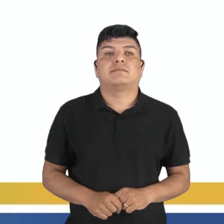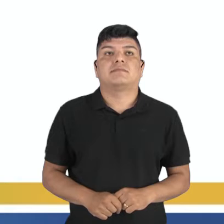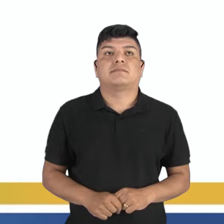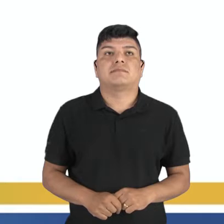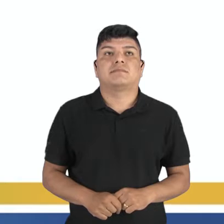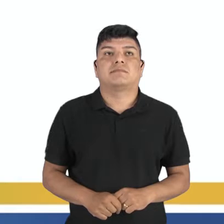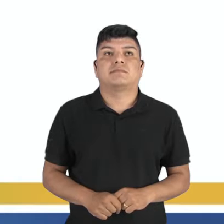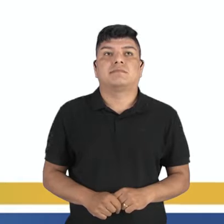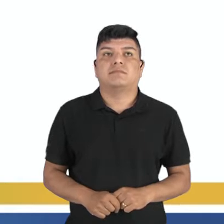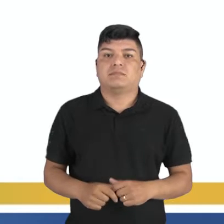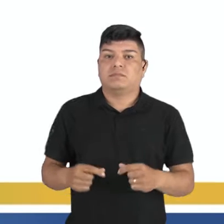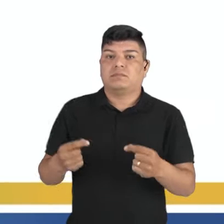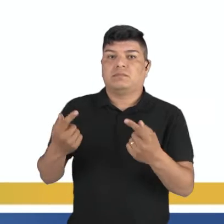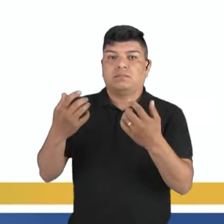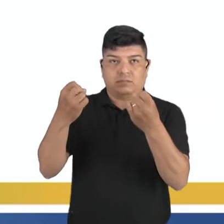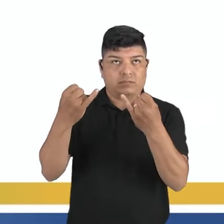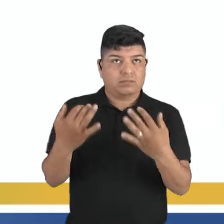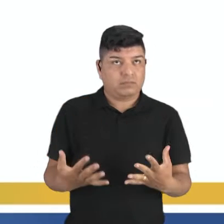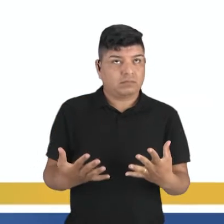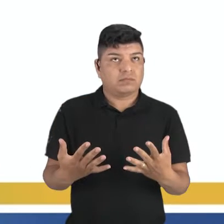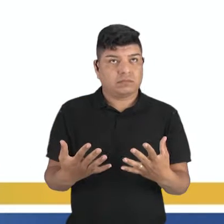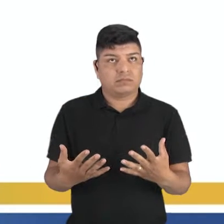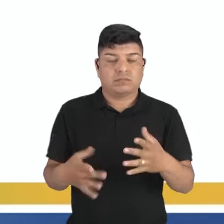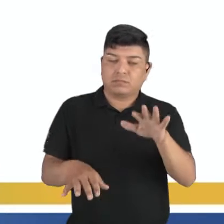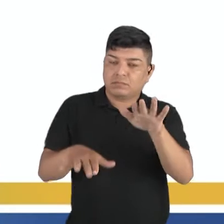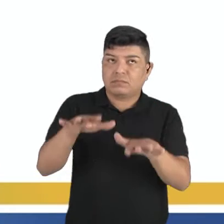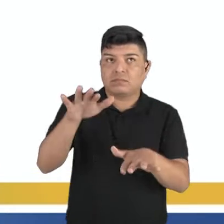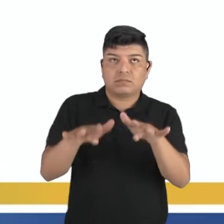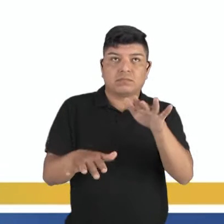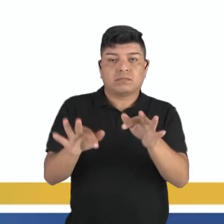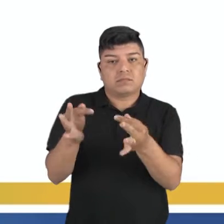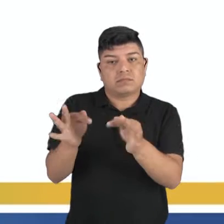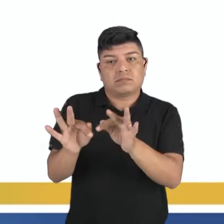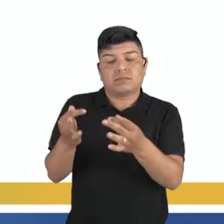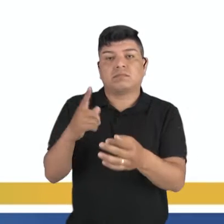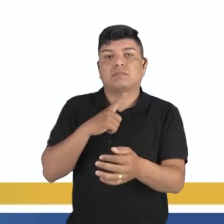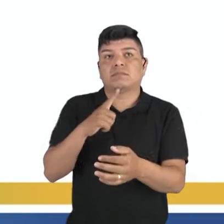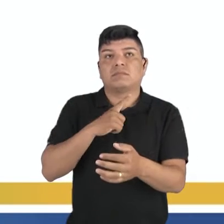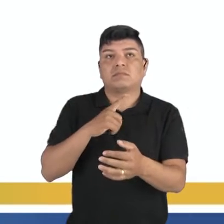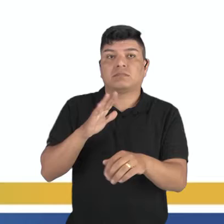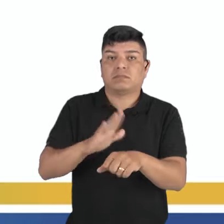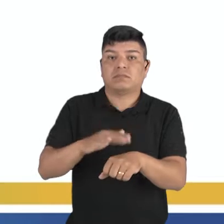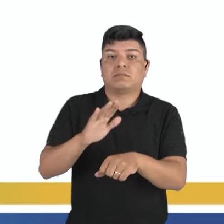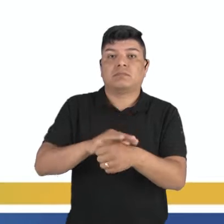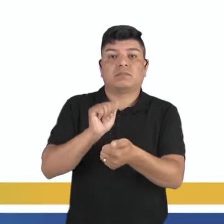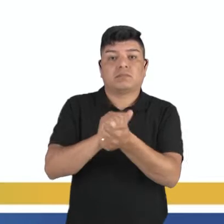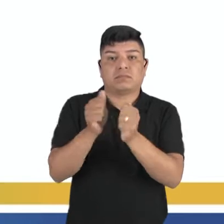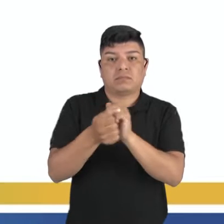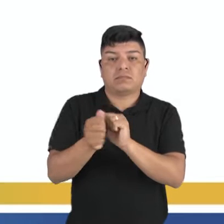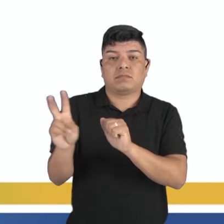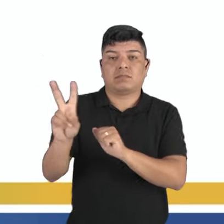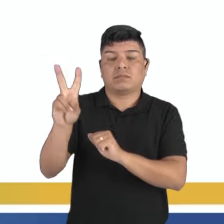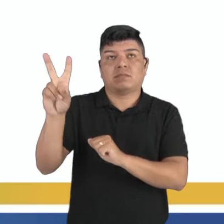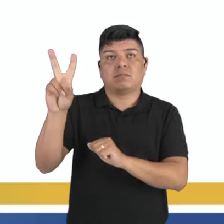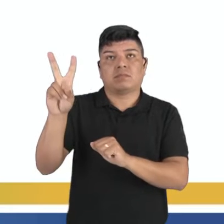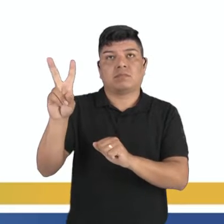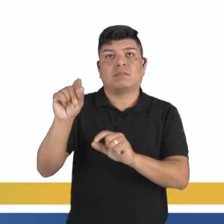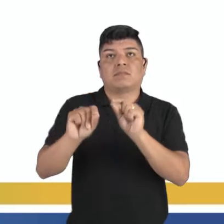Então, falando aí sobre a média aritmética simples, esse tipo de média ela funciona de forma mais adequada quando os valores